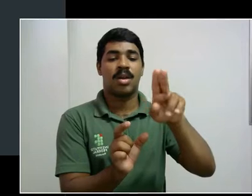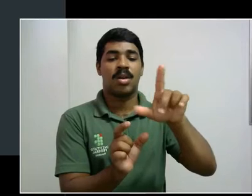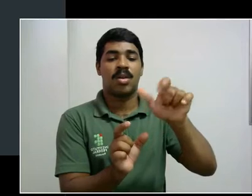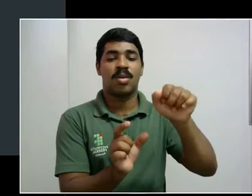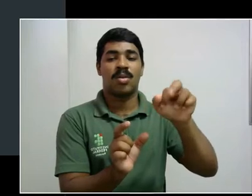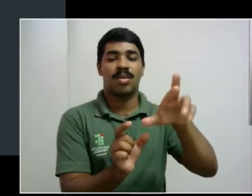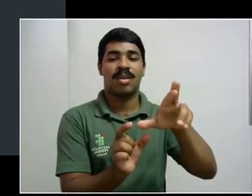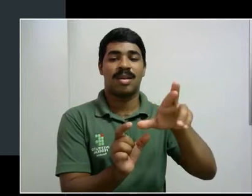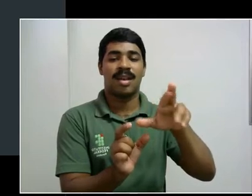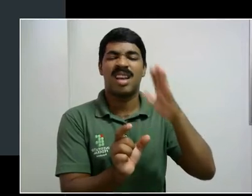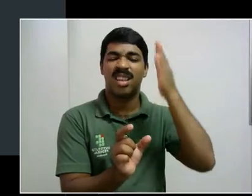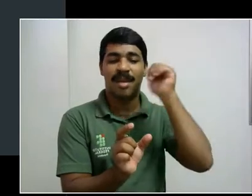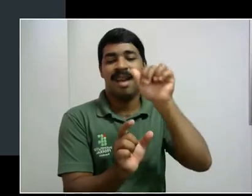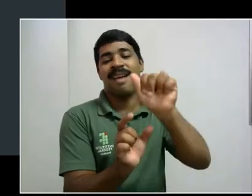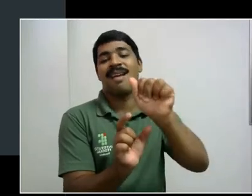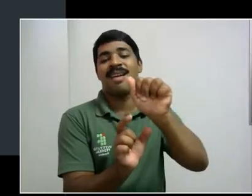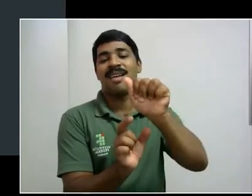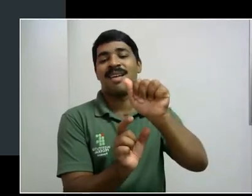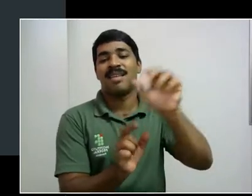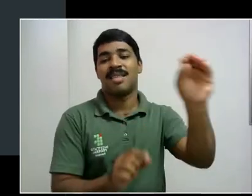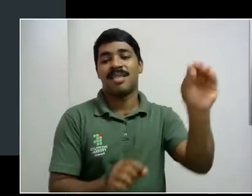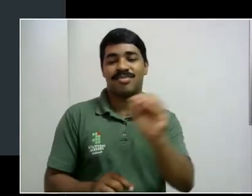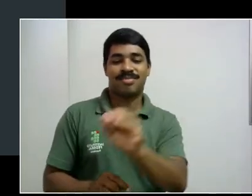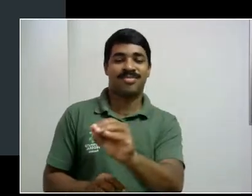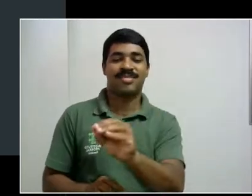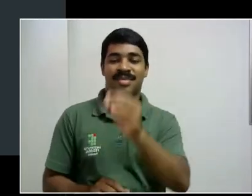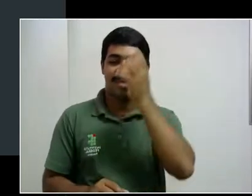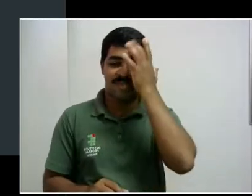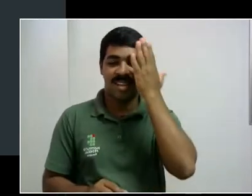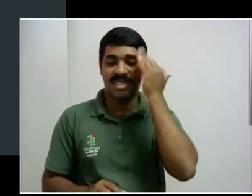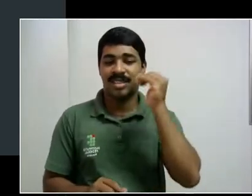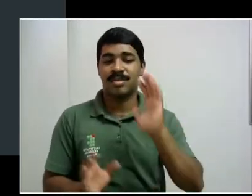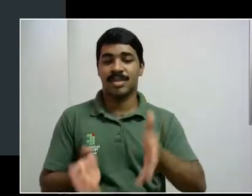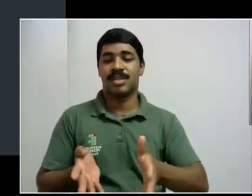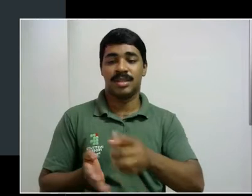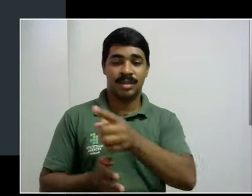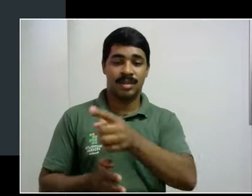igual a 2x mais b. Então só basta eu descobrir o valor do b.